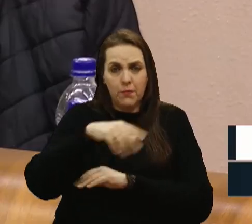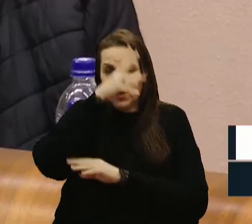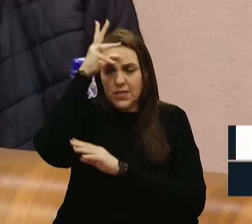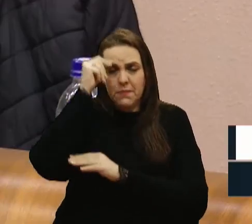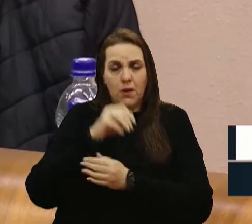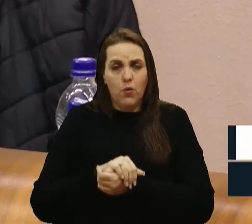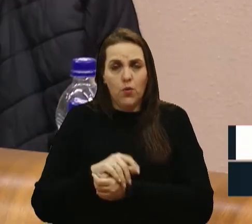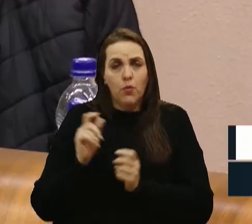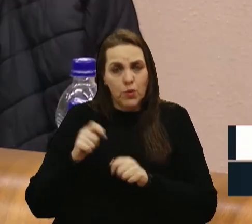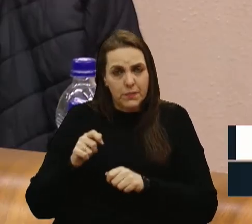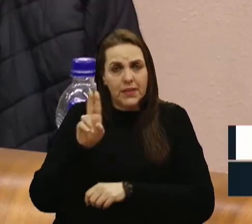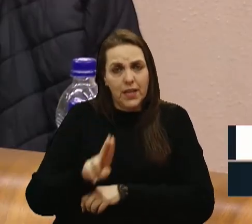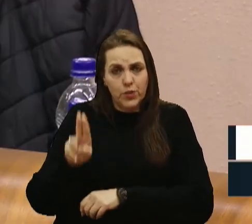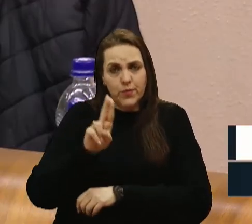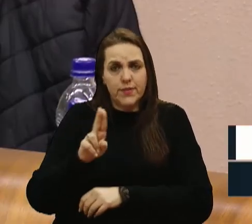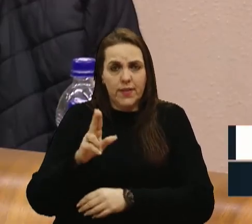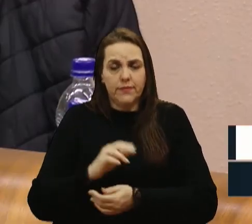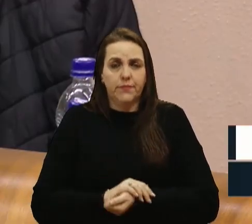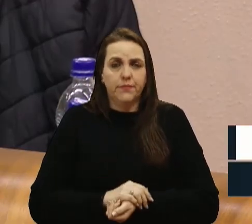tanto. Né?